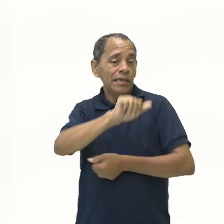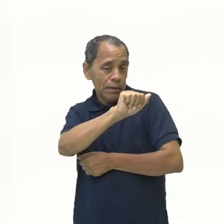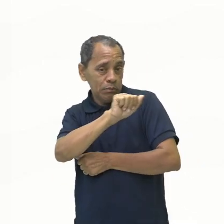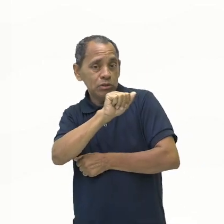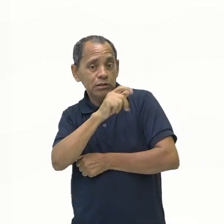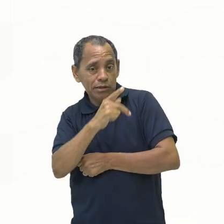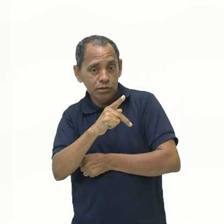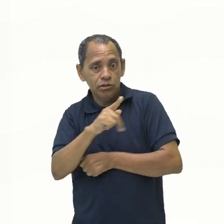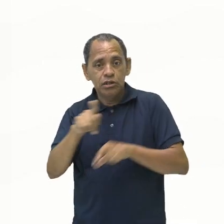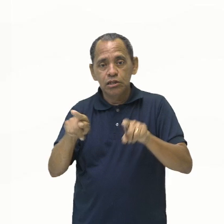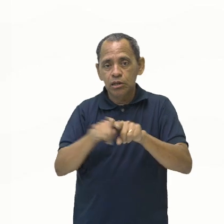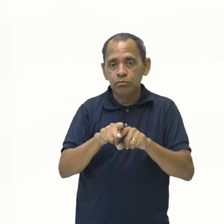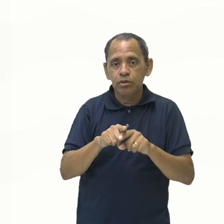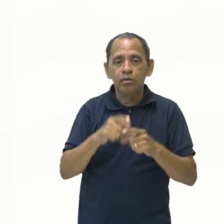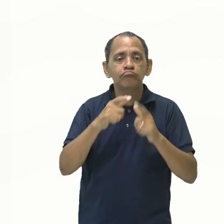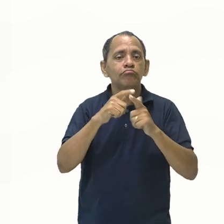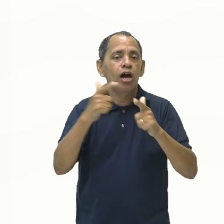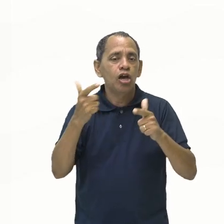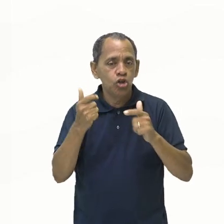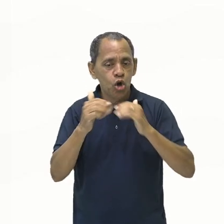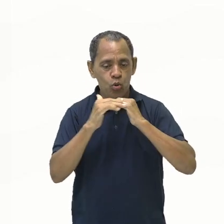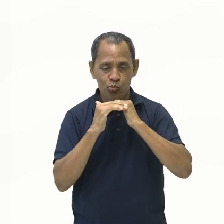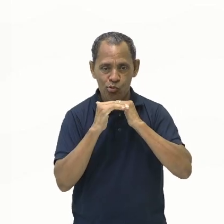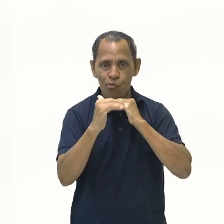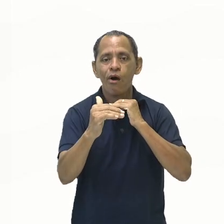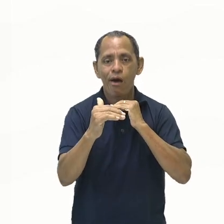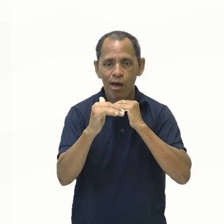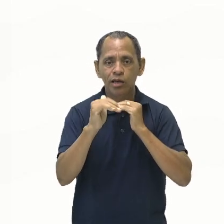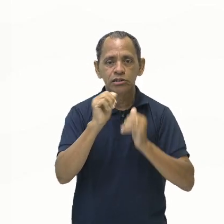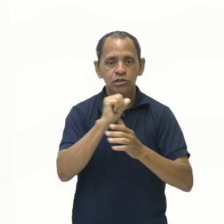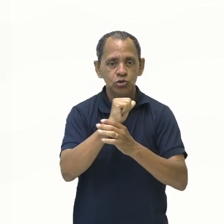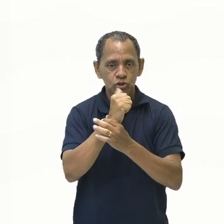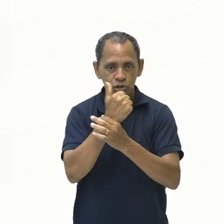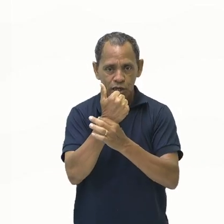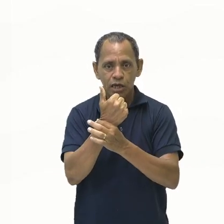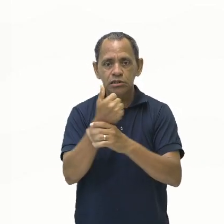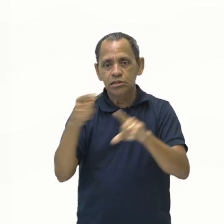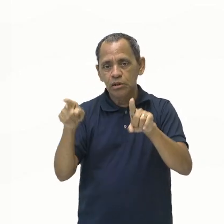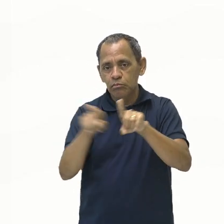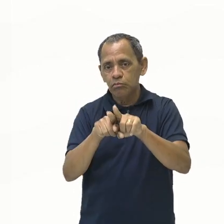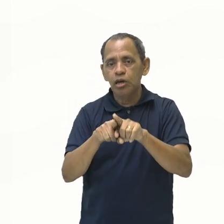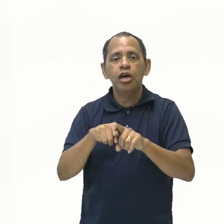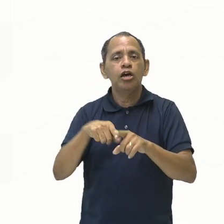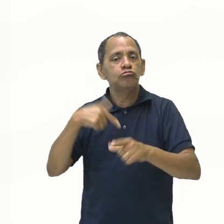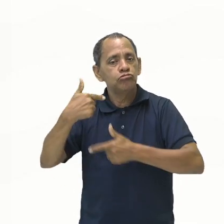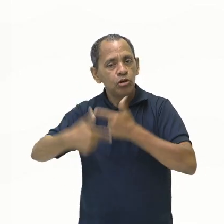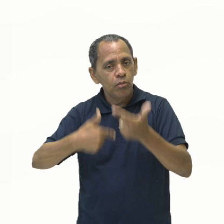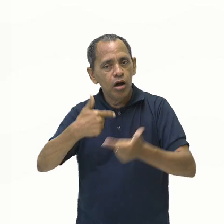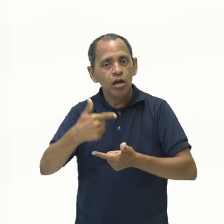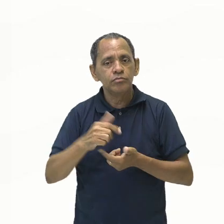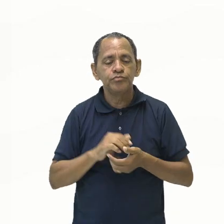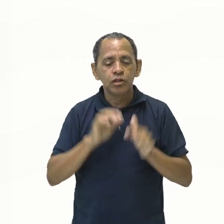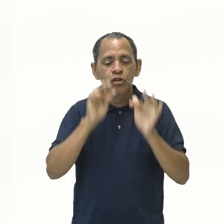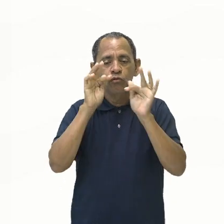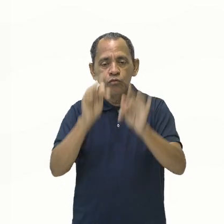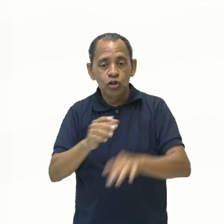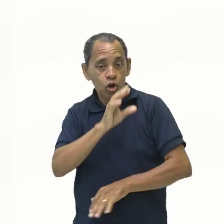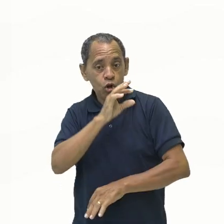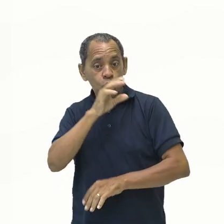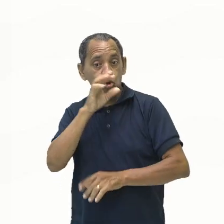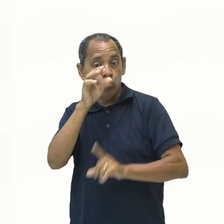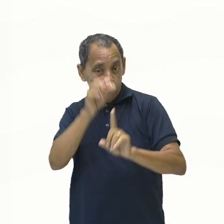aposentadoria, uma maior estabilidade e segurança no emprego. Então, ao final daquele mês de trabalho,